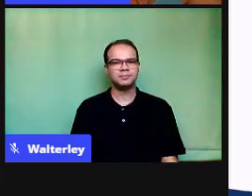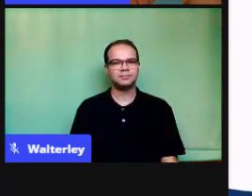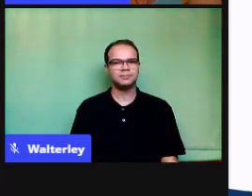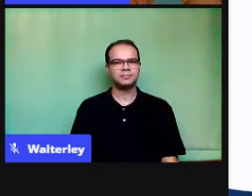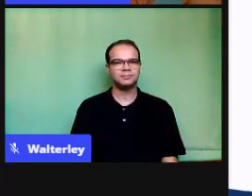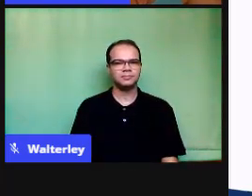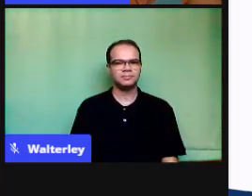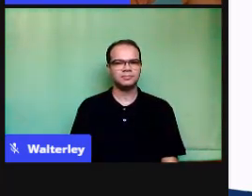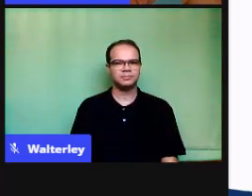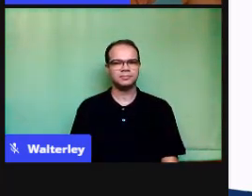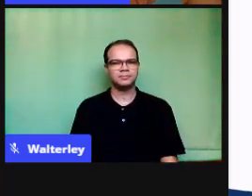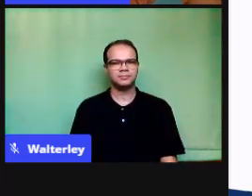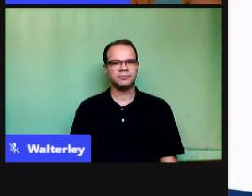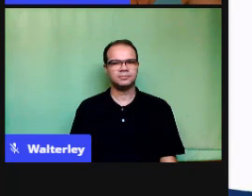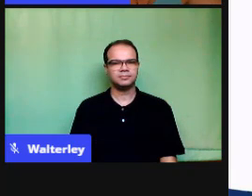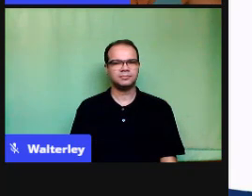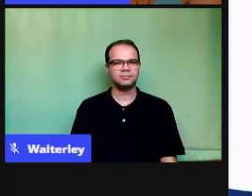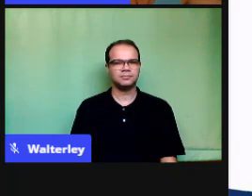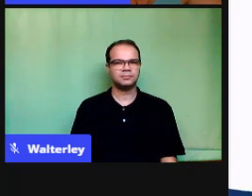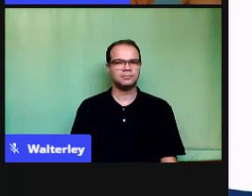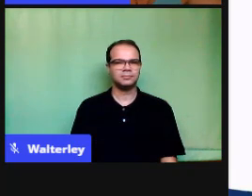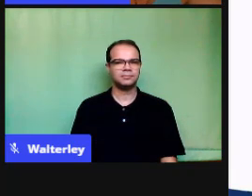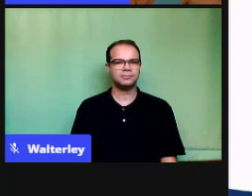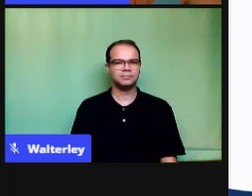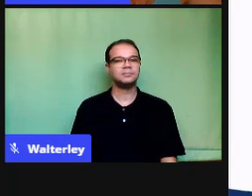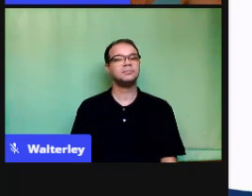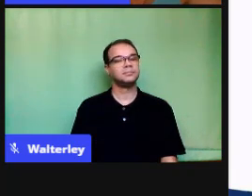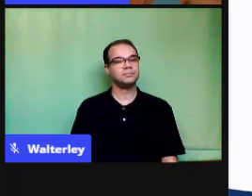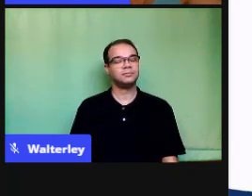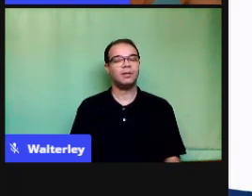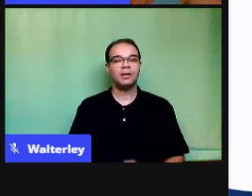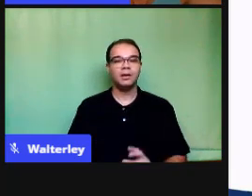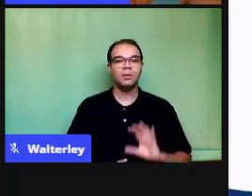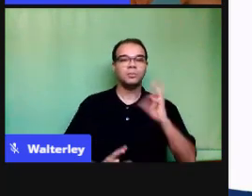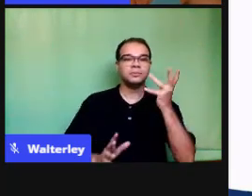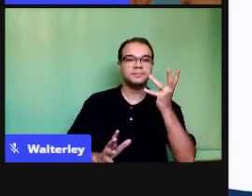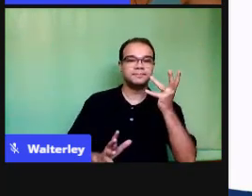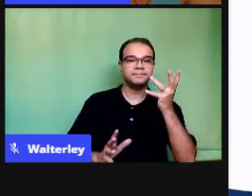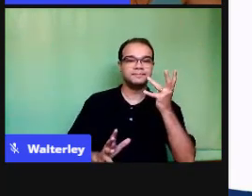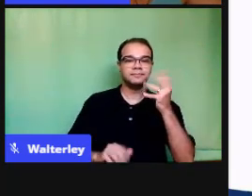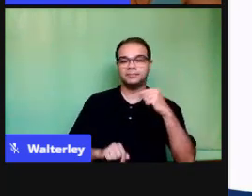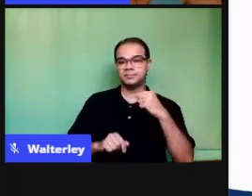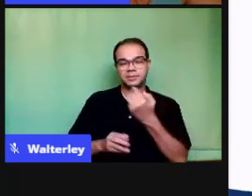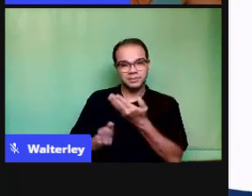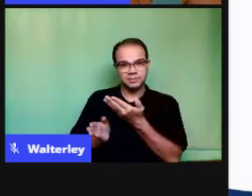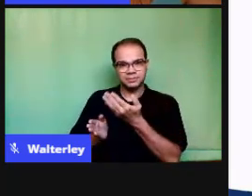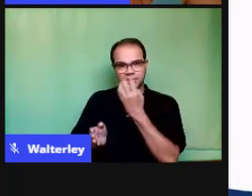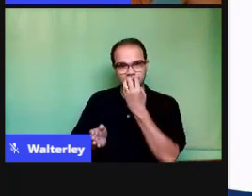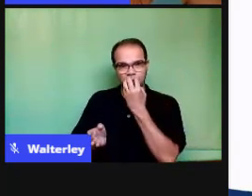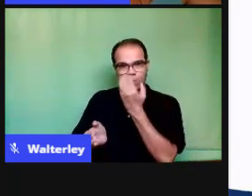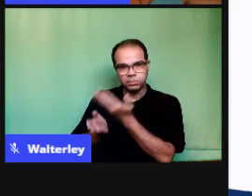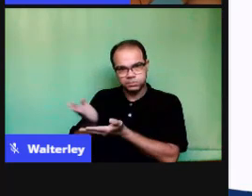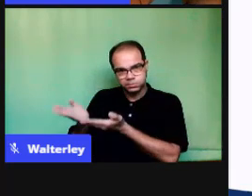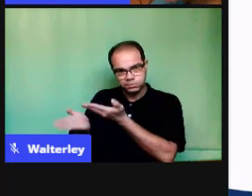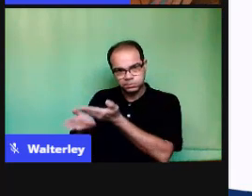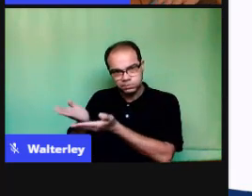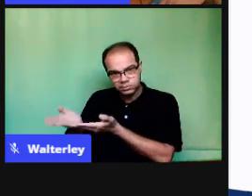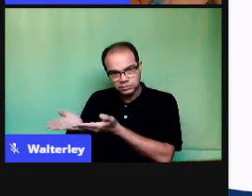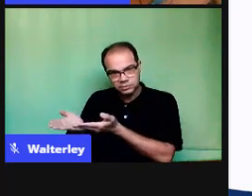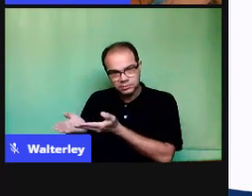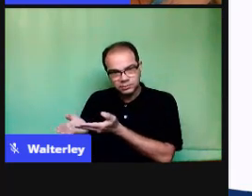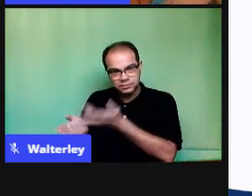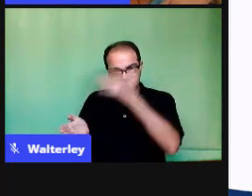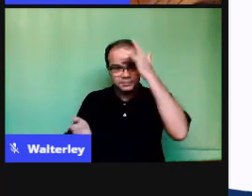de bons tratos para o animal gera também empatia e respeito com o ser humano. A diminuição, inclusive, de